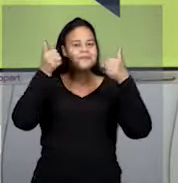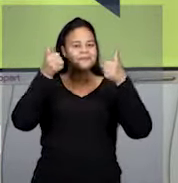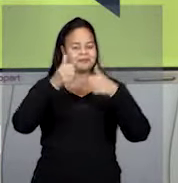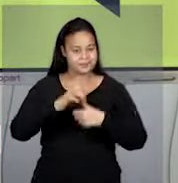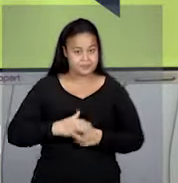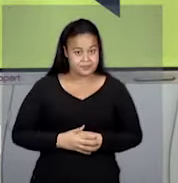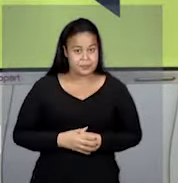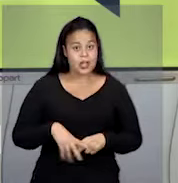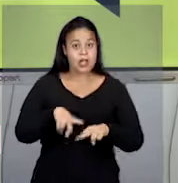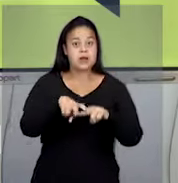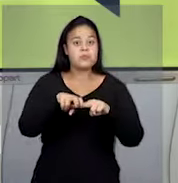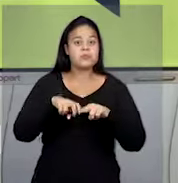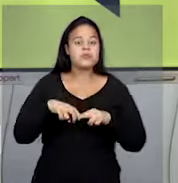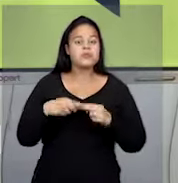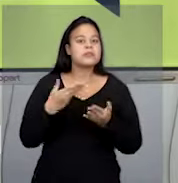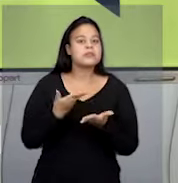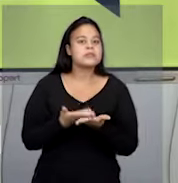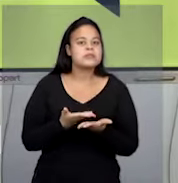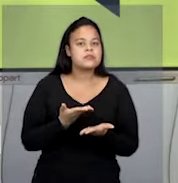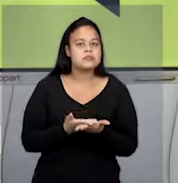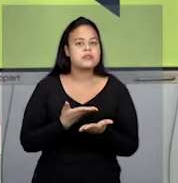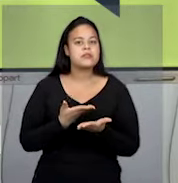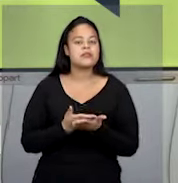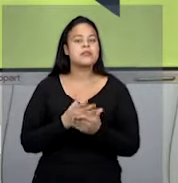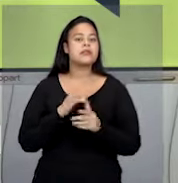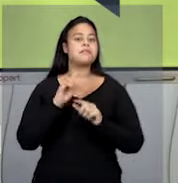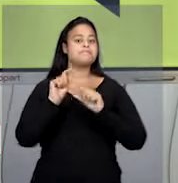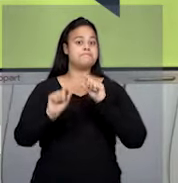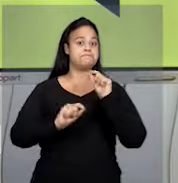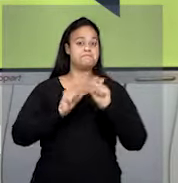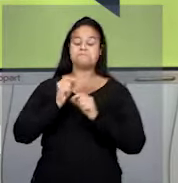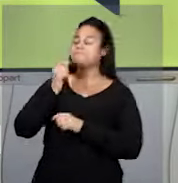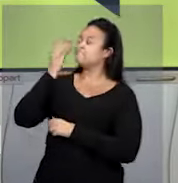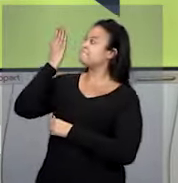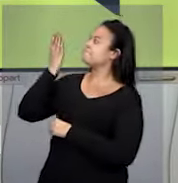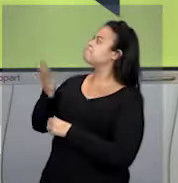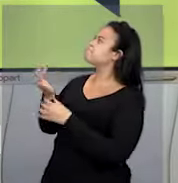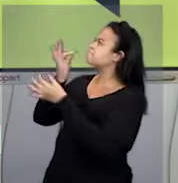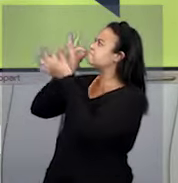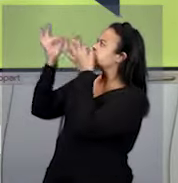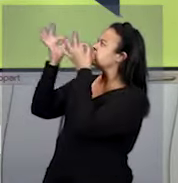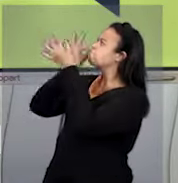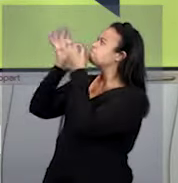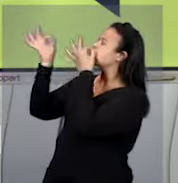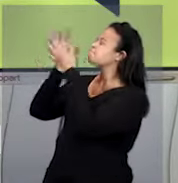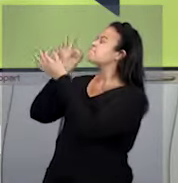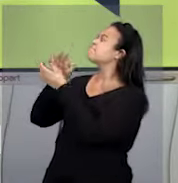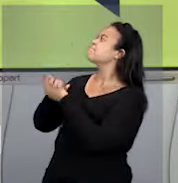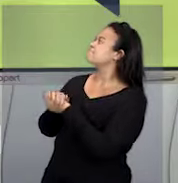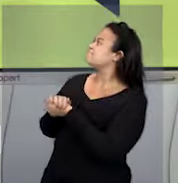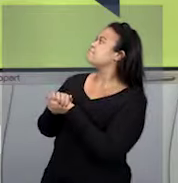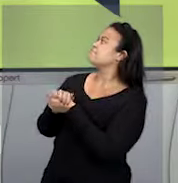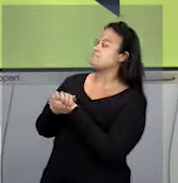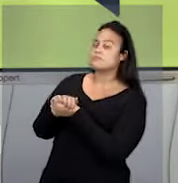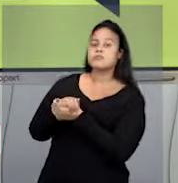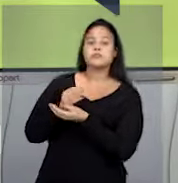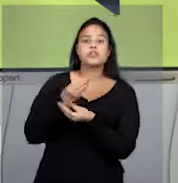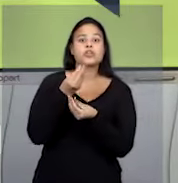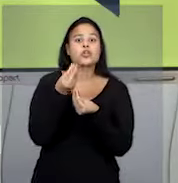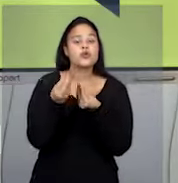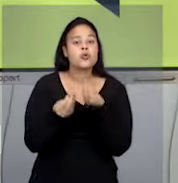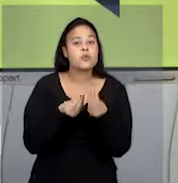Por isso que na aula de hoje nós vamos observar como que nos habilitamos